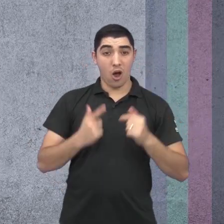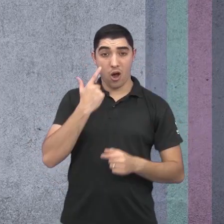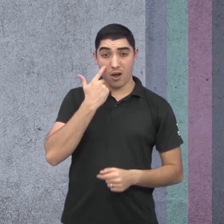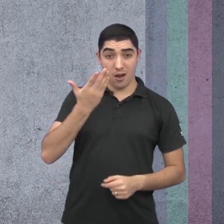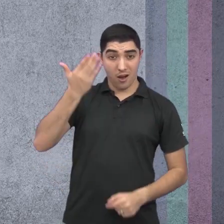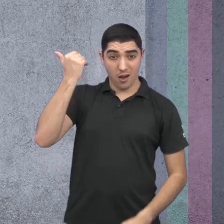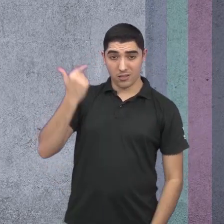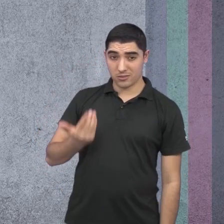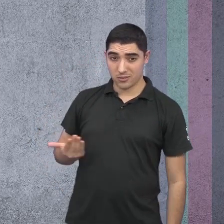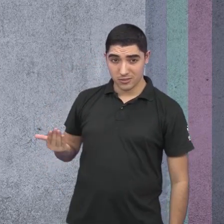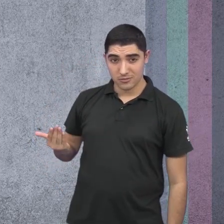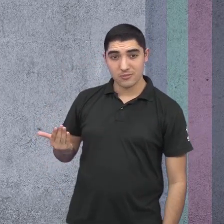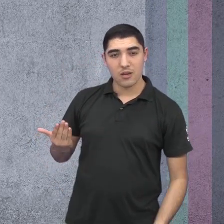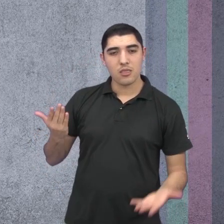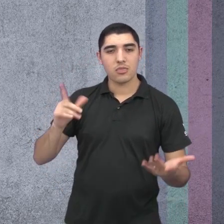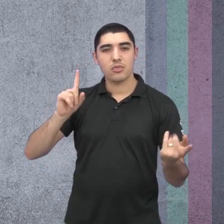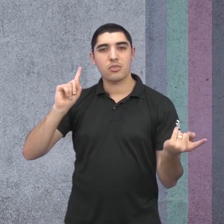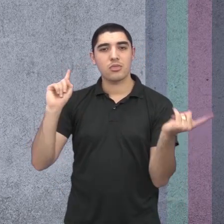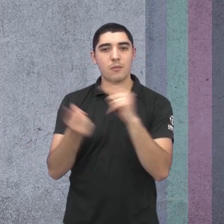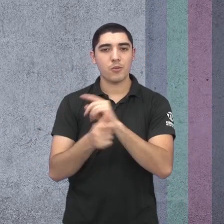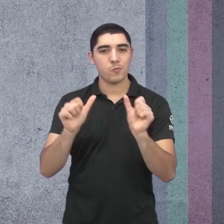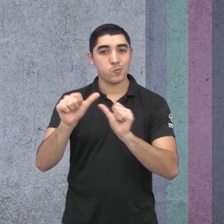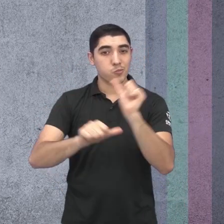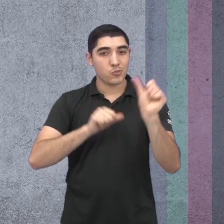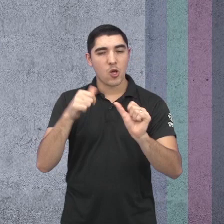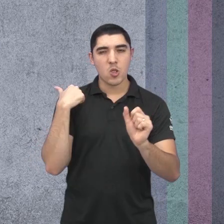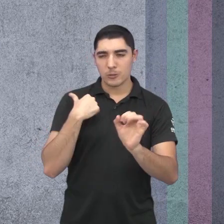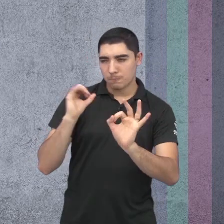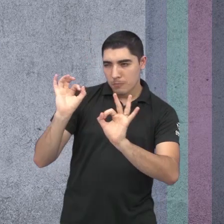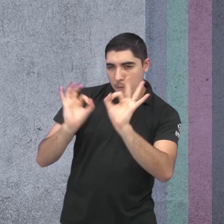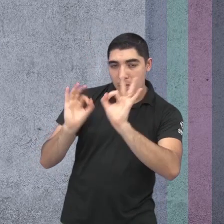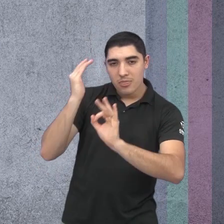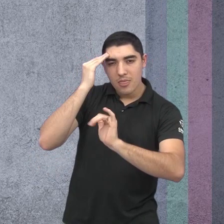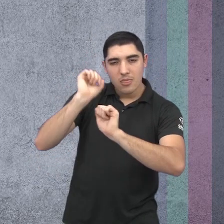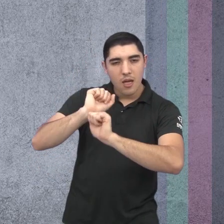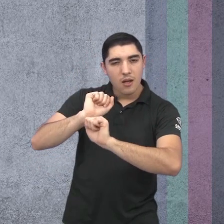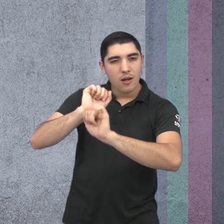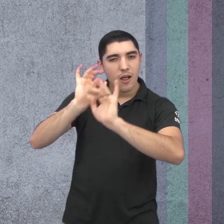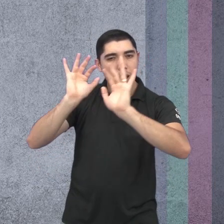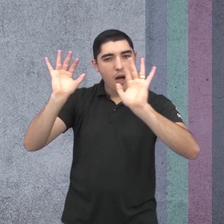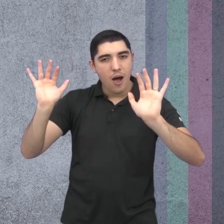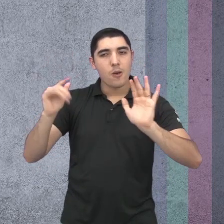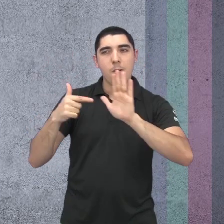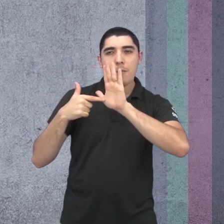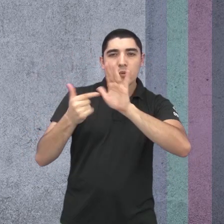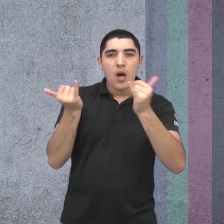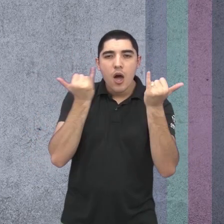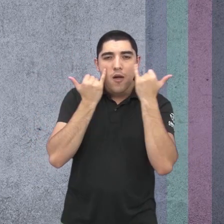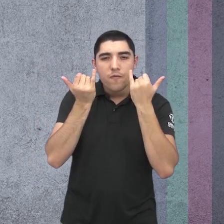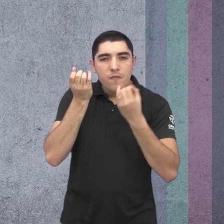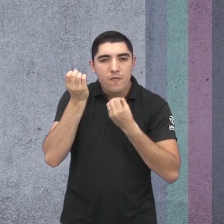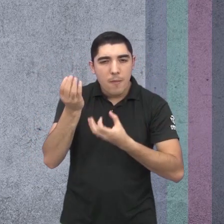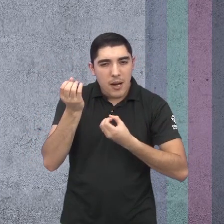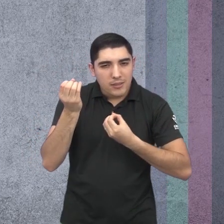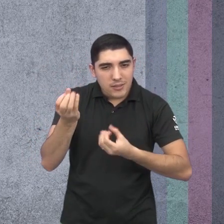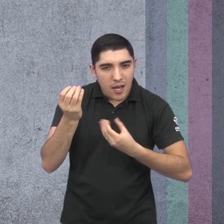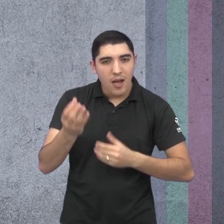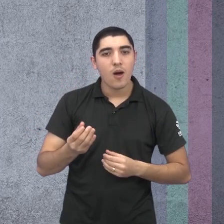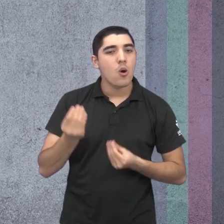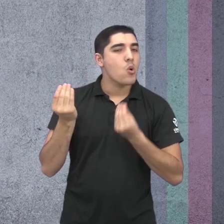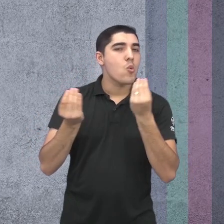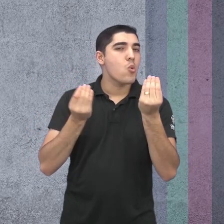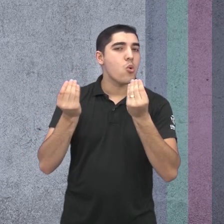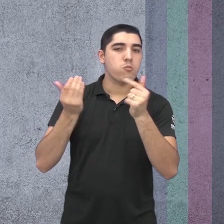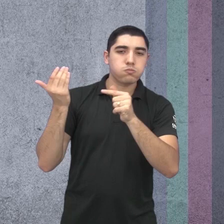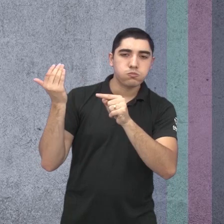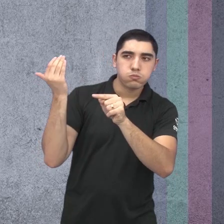de criar a interface, né? Com a clareza, a hierarquia da informação, como que a gente vai trazer o que a gente